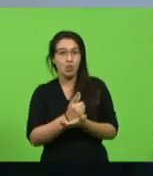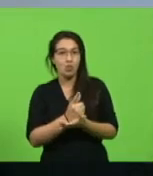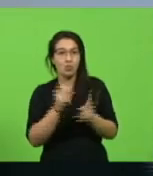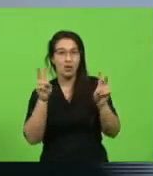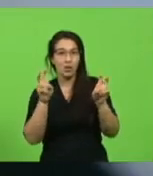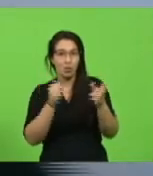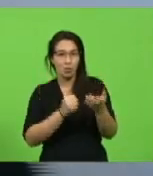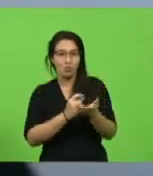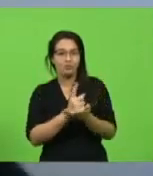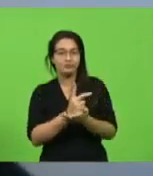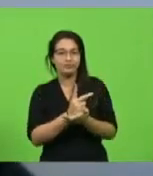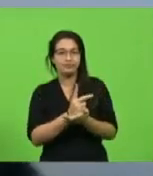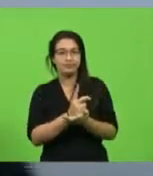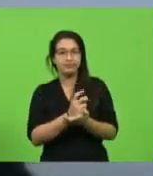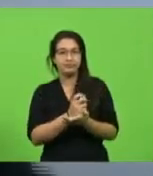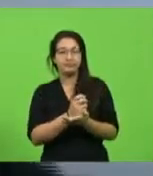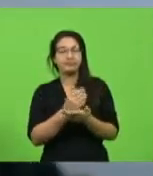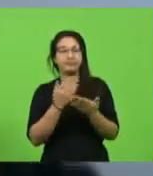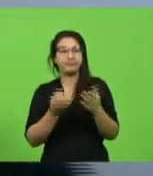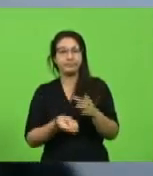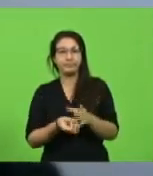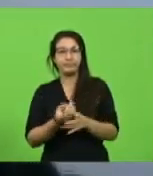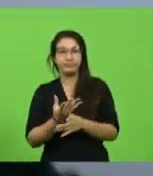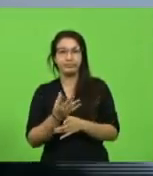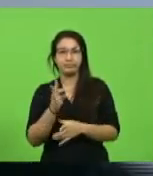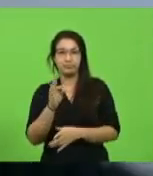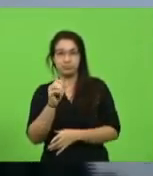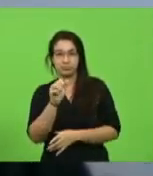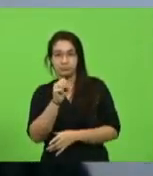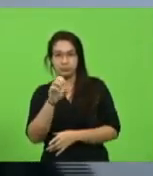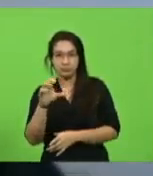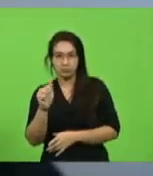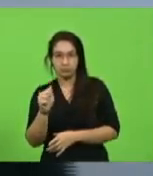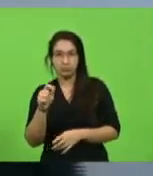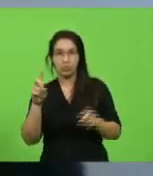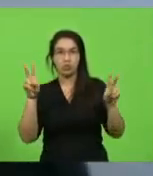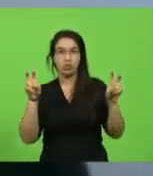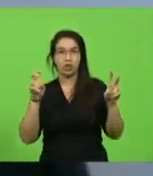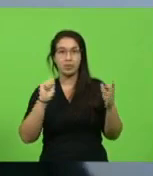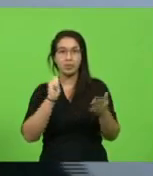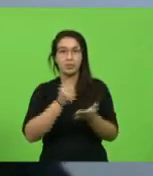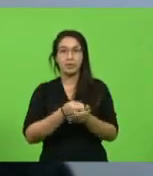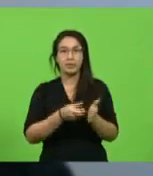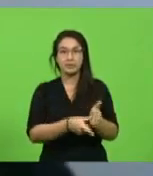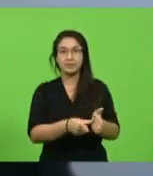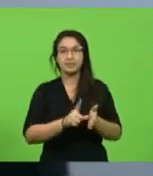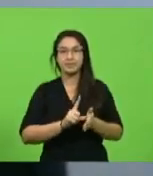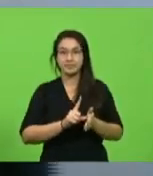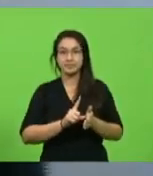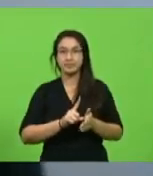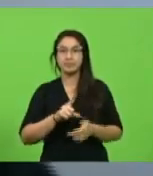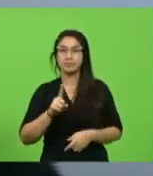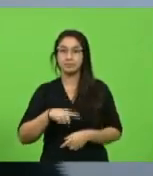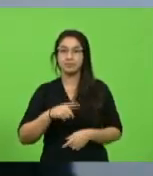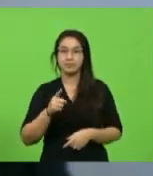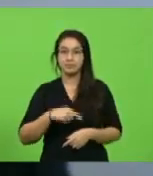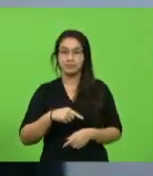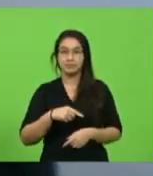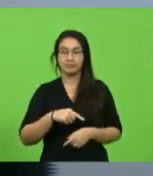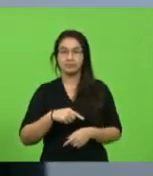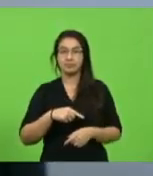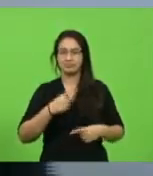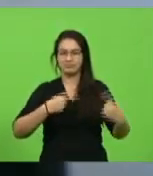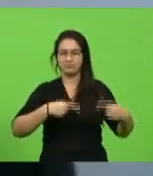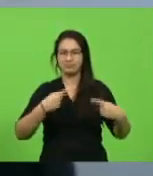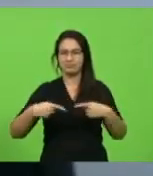de Estado de Administração, senhor Jorge Eduardo Tasca, o assunto pagamento antecipado foi objeto de intensos